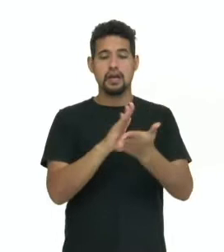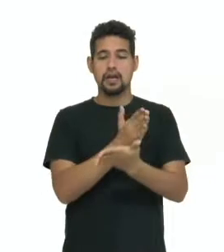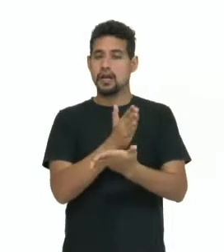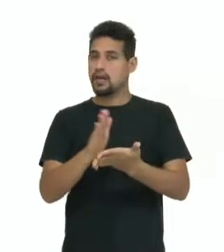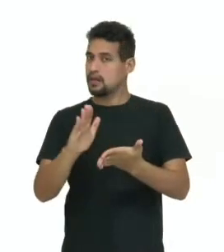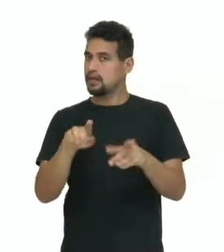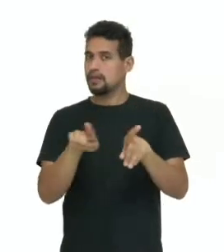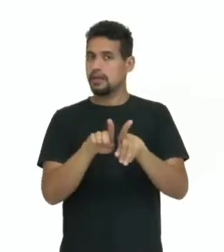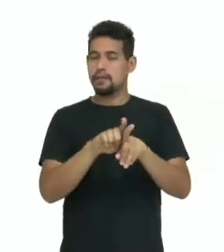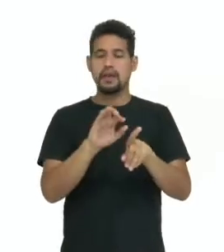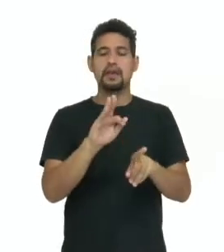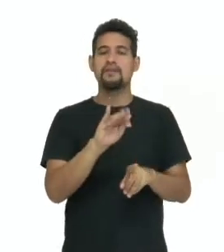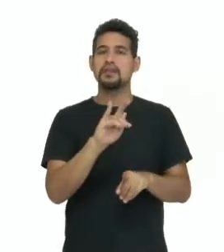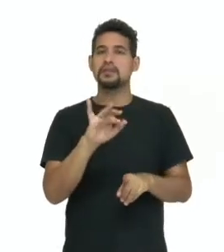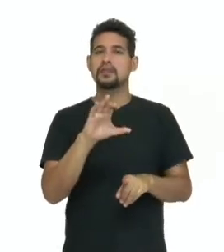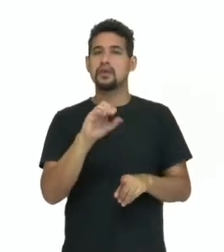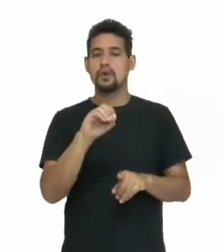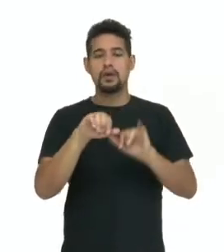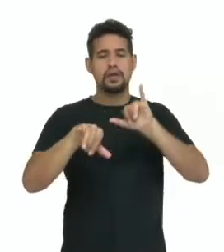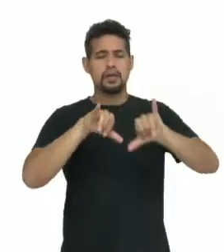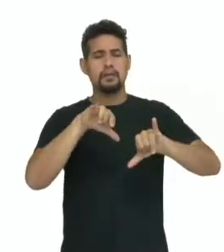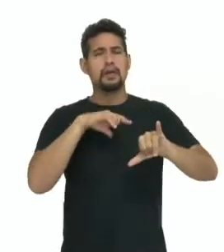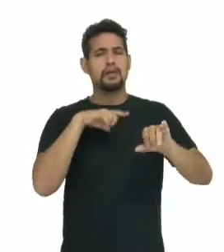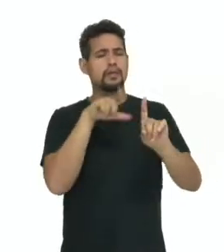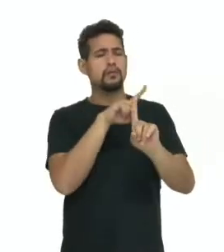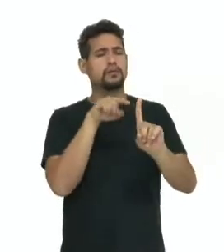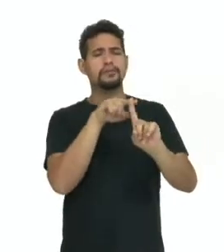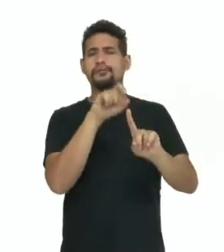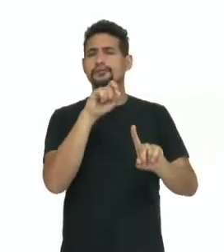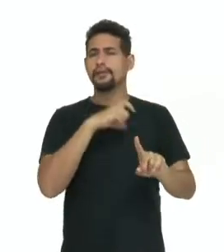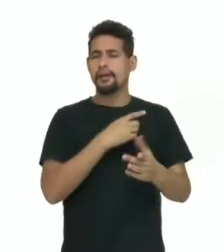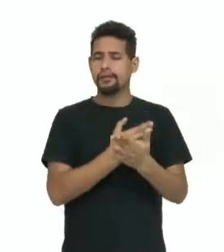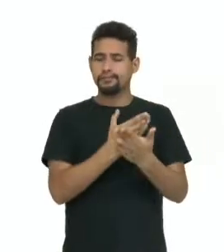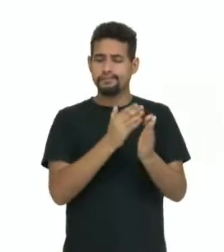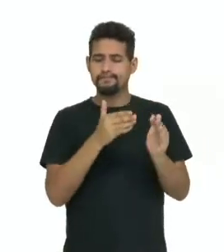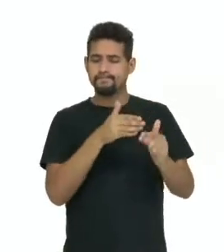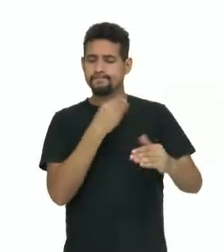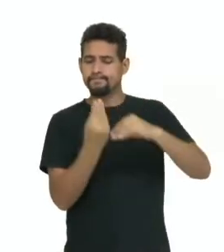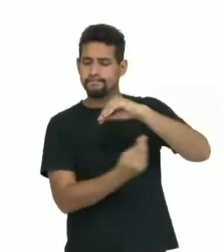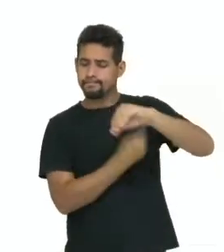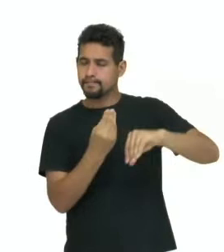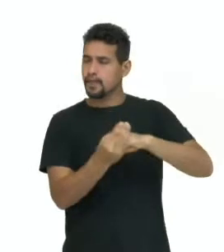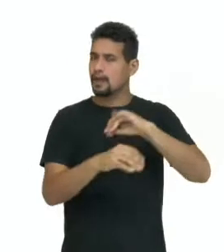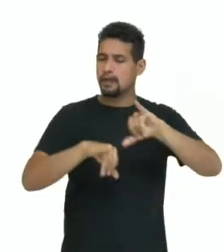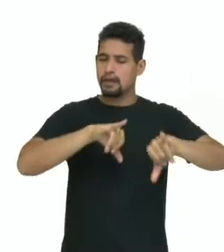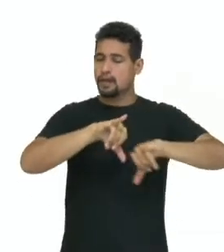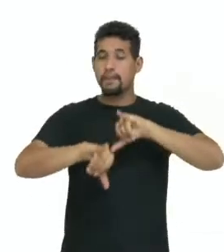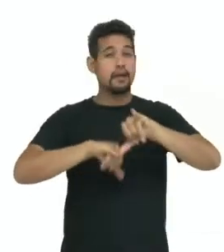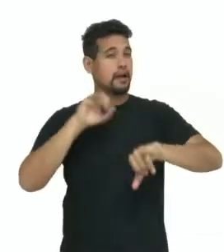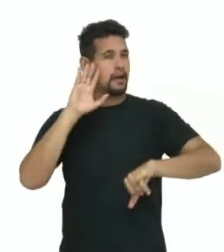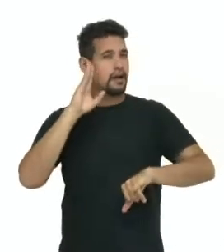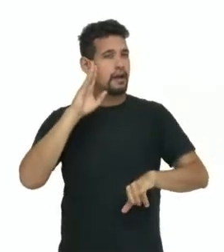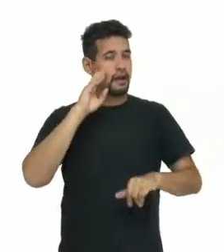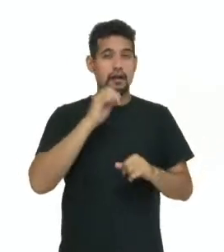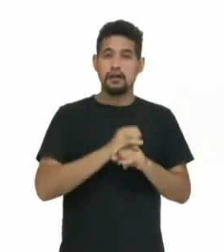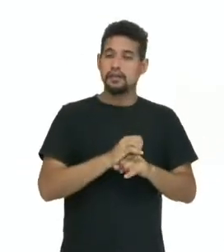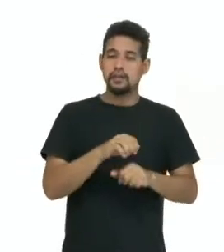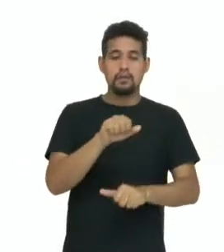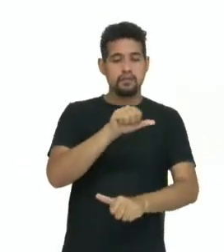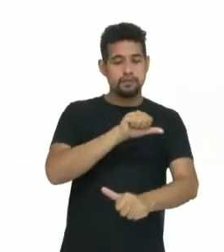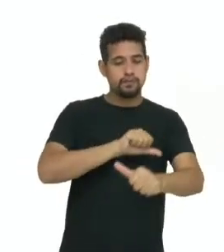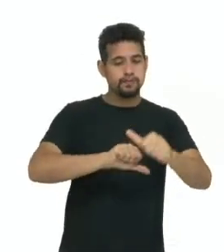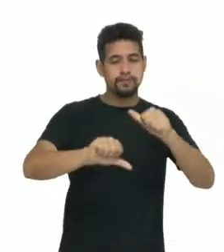da físico-química que possui como objetivo estudar as reações químicas que ocorrem com transferência de